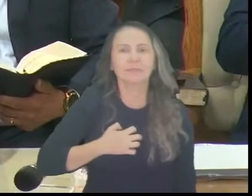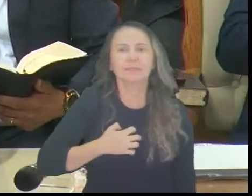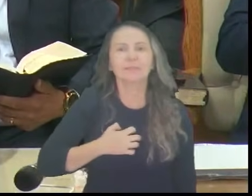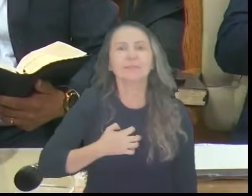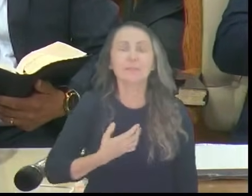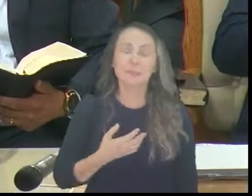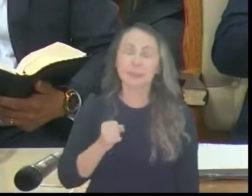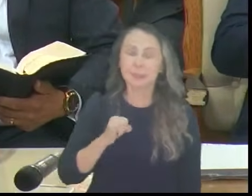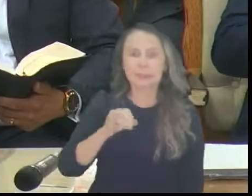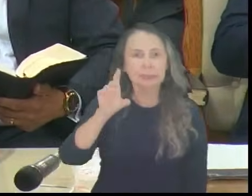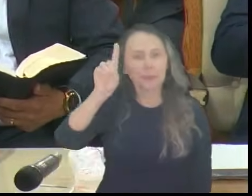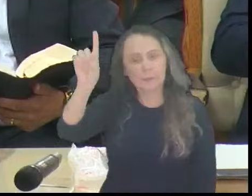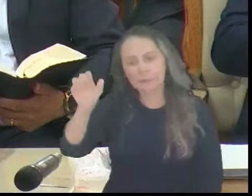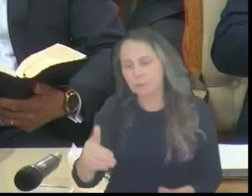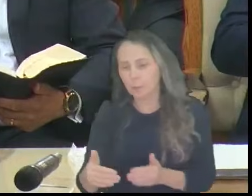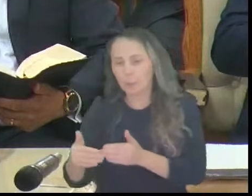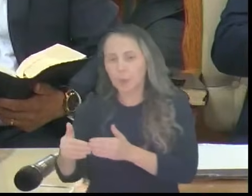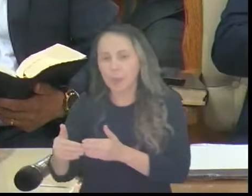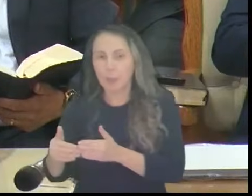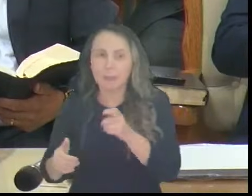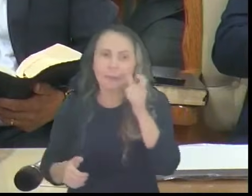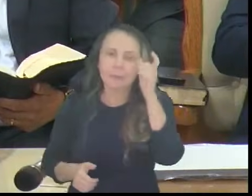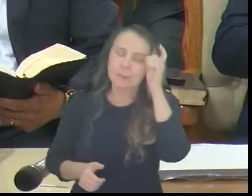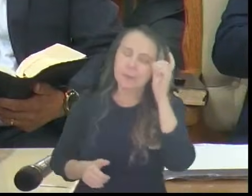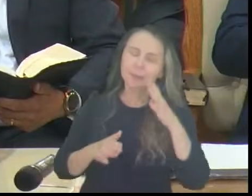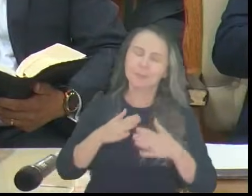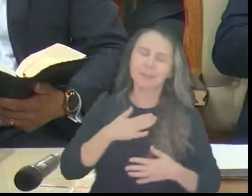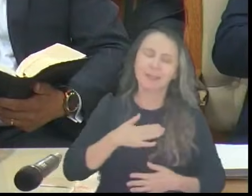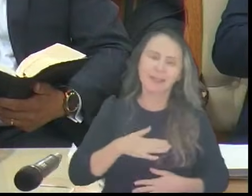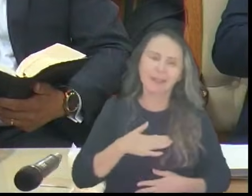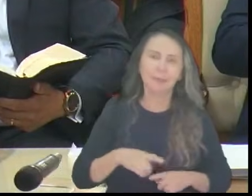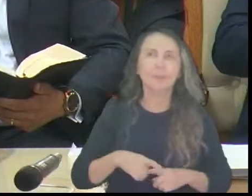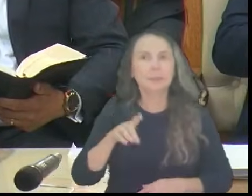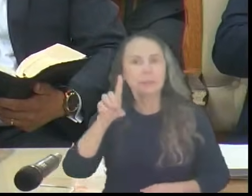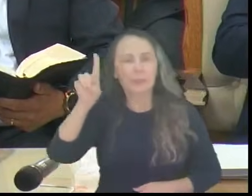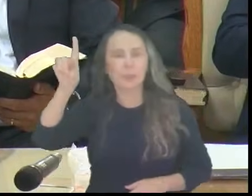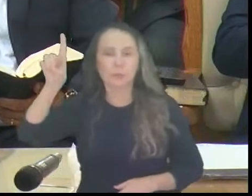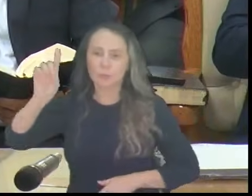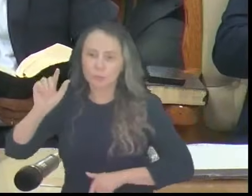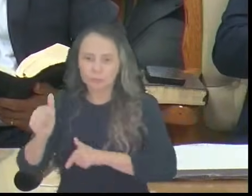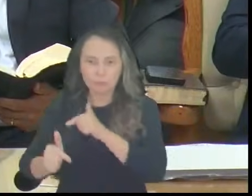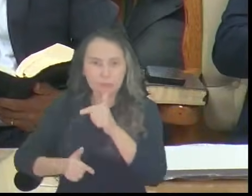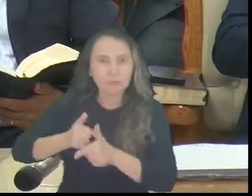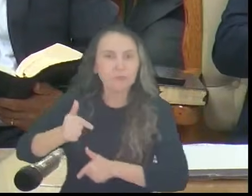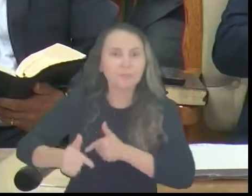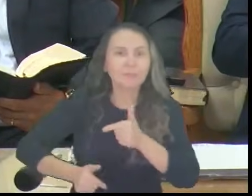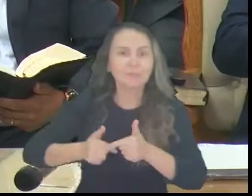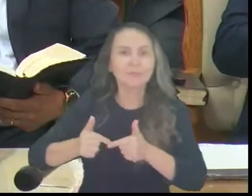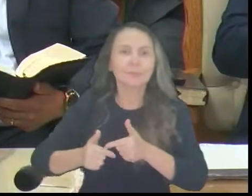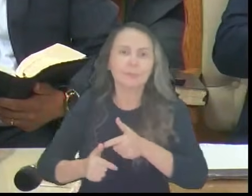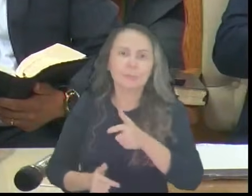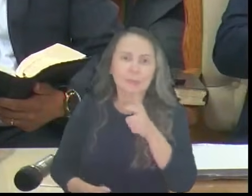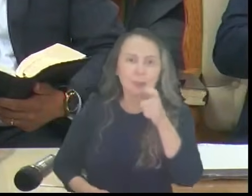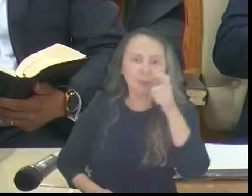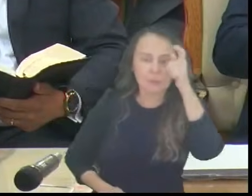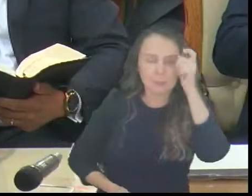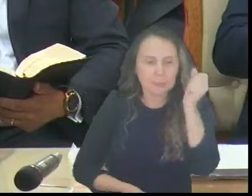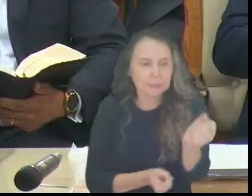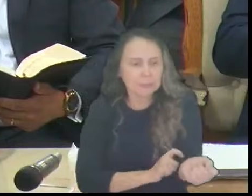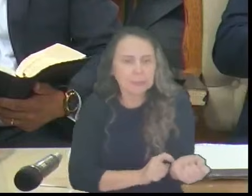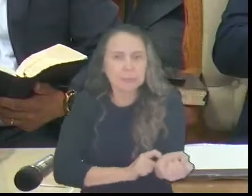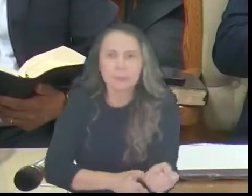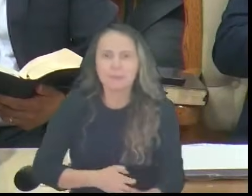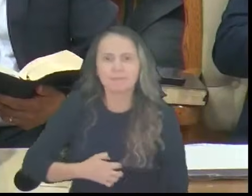Se Deus não fizer nada, o diabo fica quieto. Mas se Deus fizer alguma coisa, ele vai ficar nervoso.